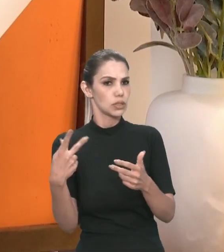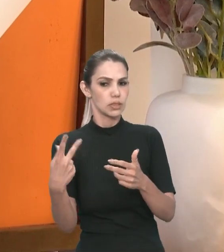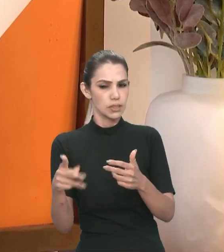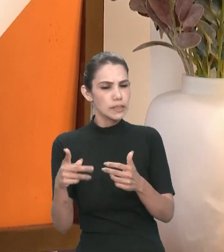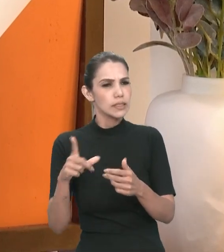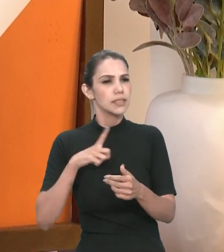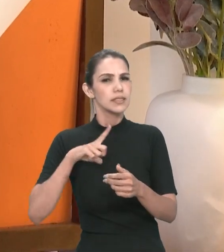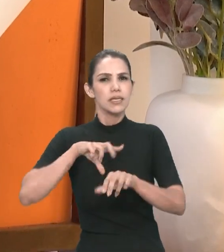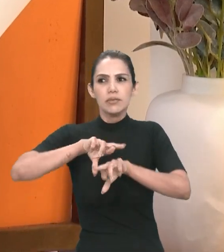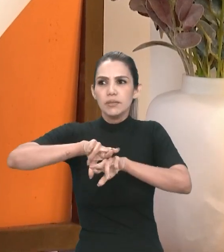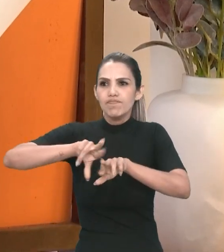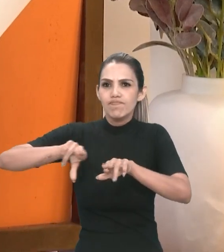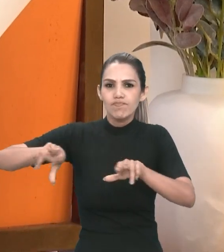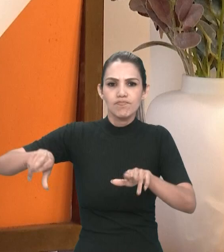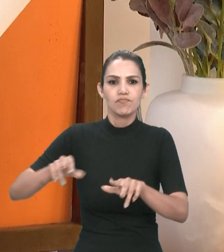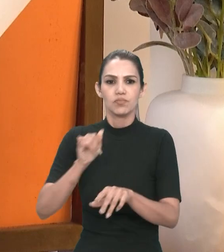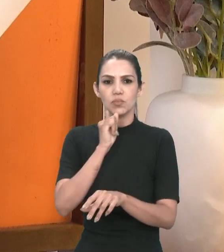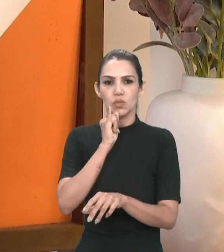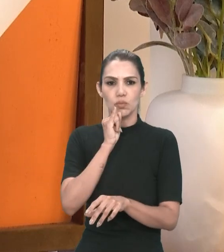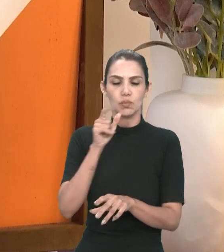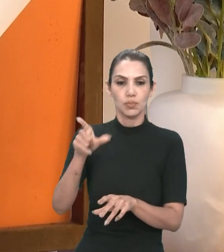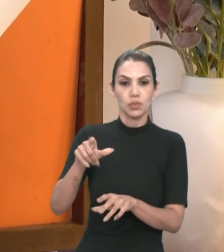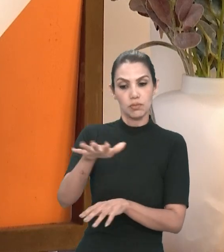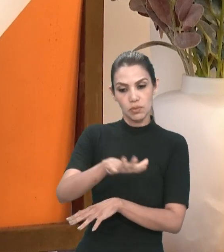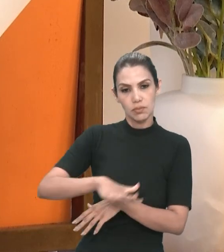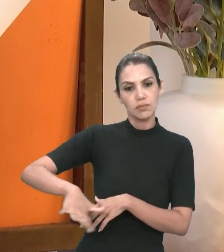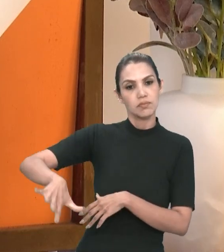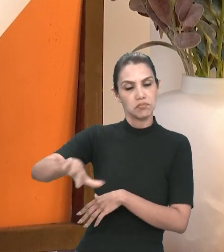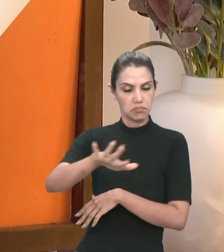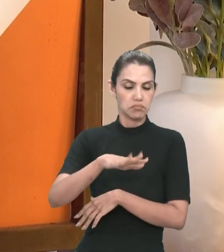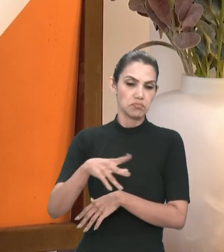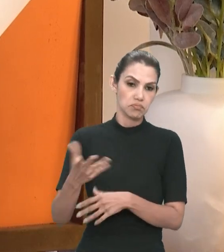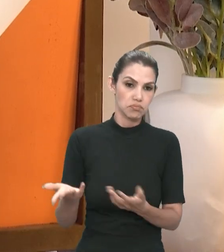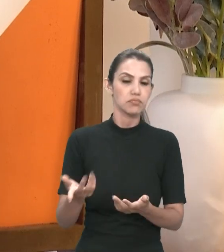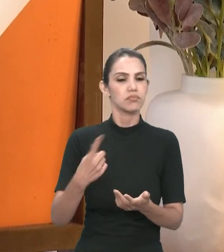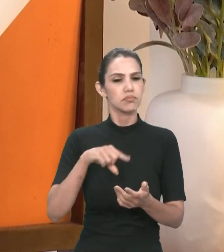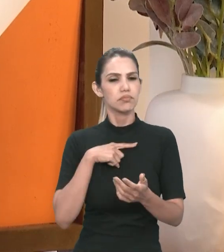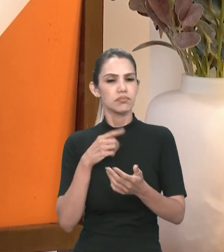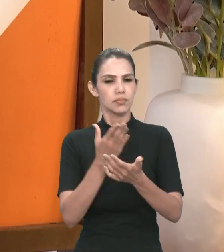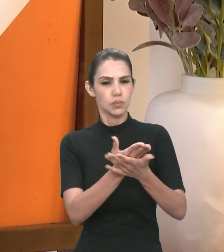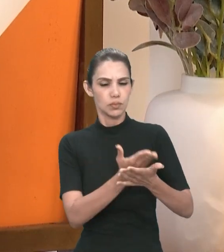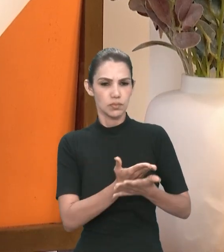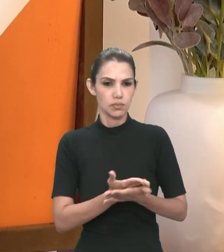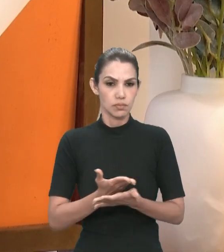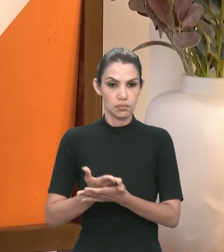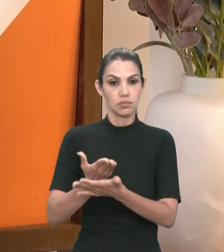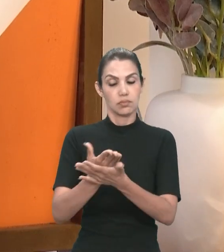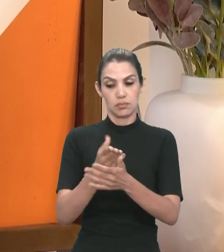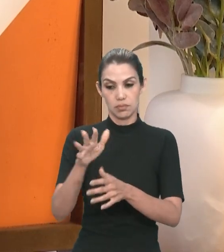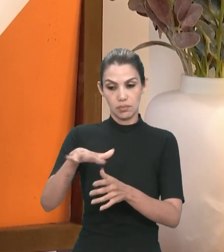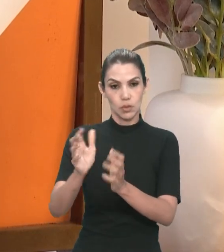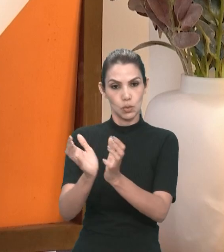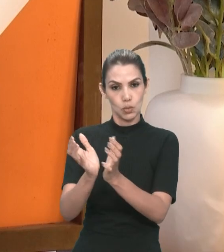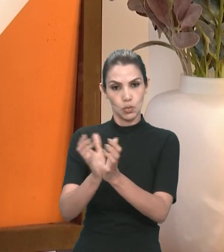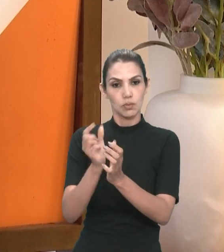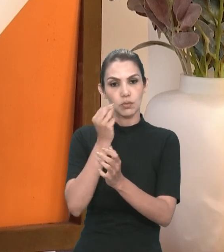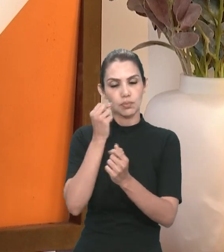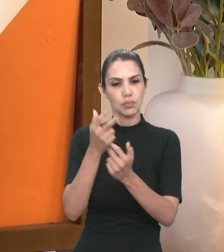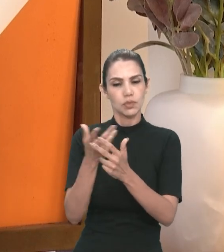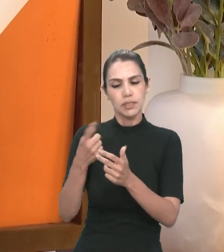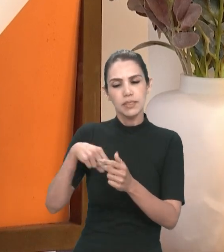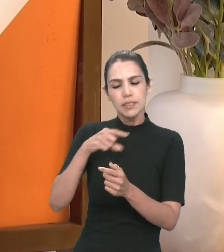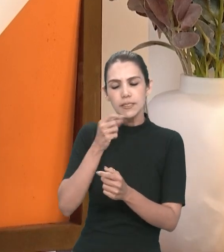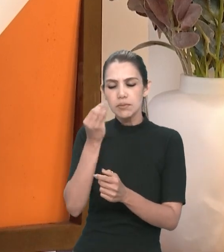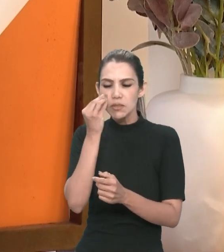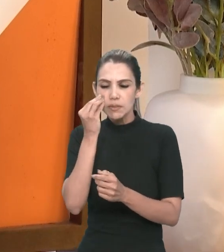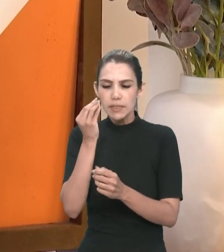muito grande, né? Desde estabilizar redes ecológicas e tudo mais. Então a gente trouxe esses roedores para a gente tentar entender